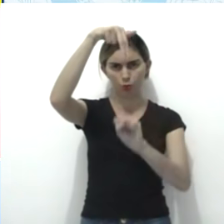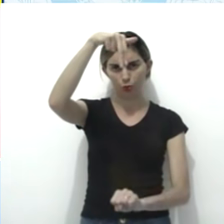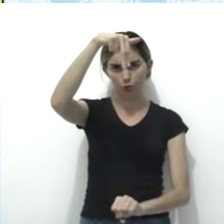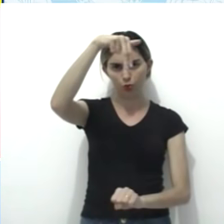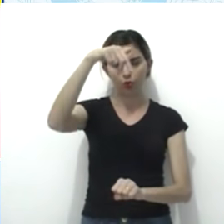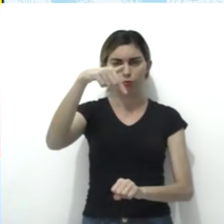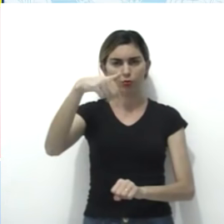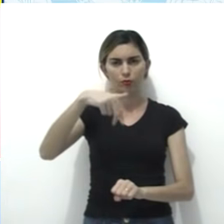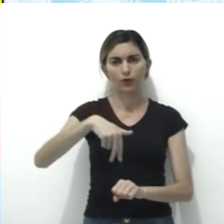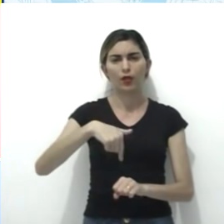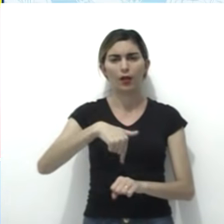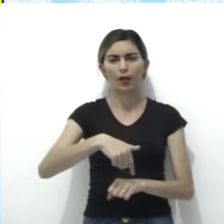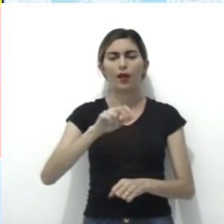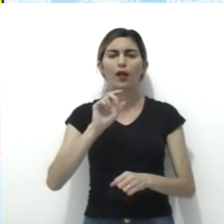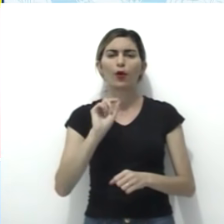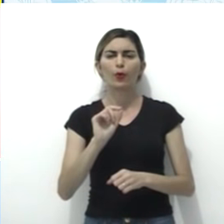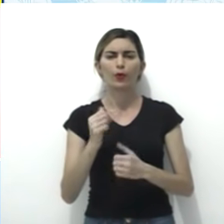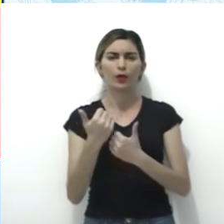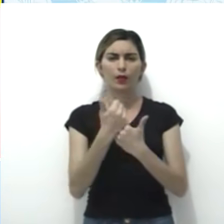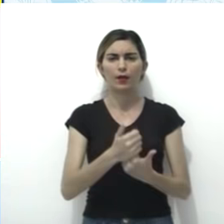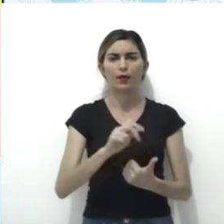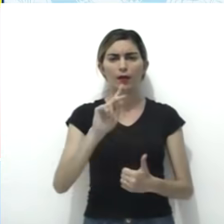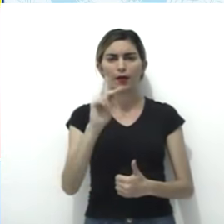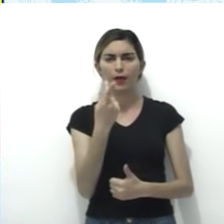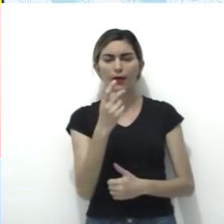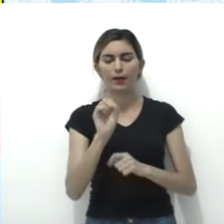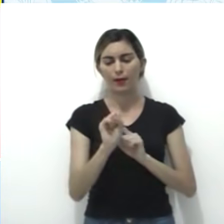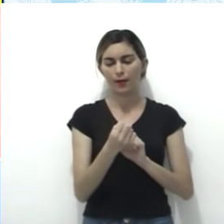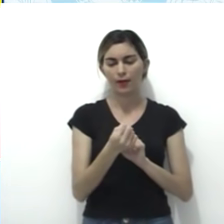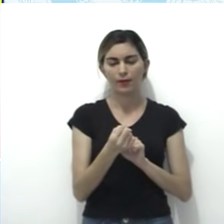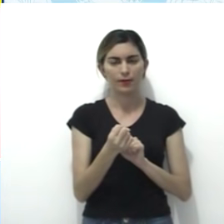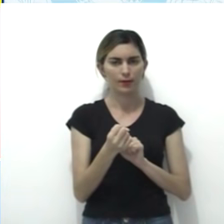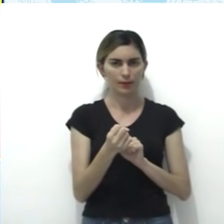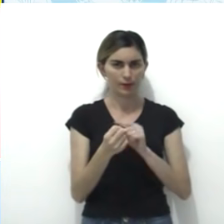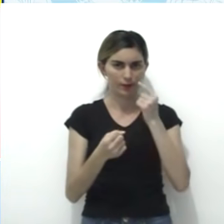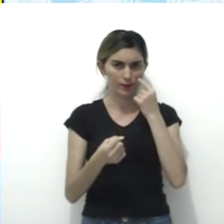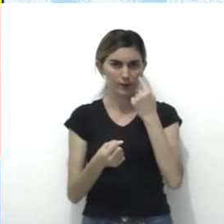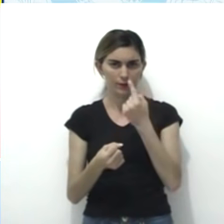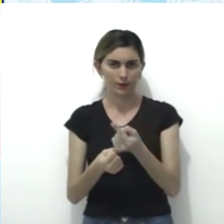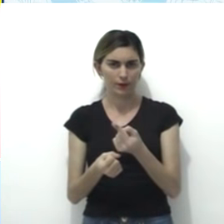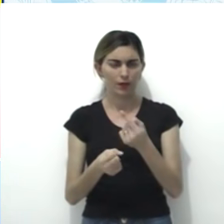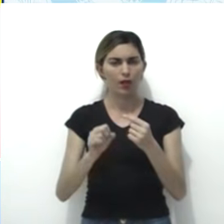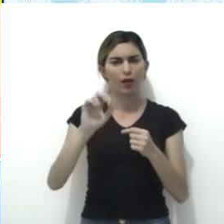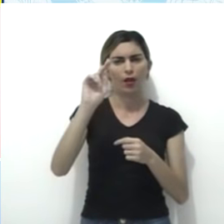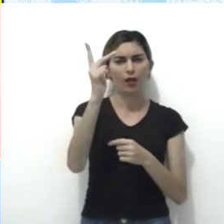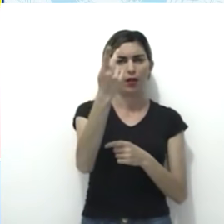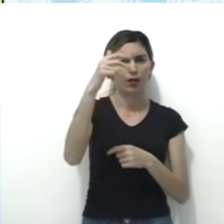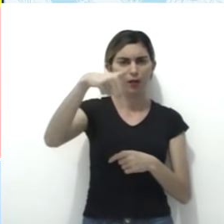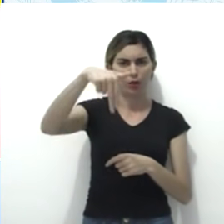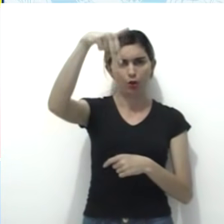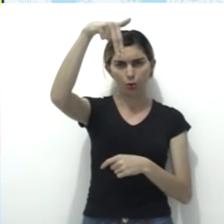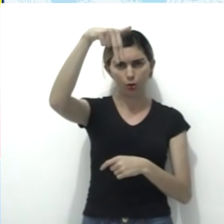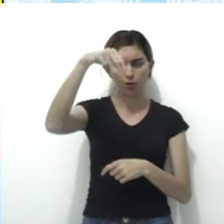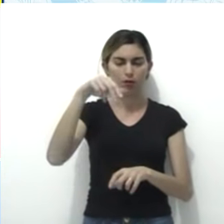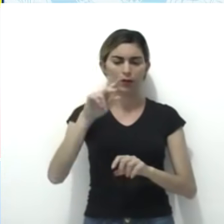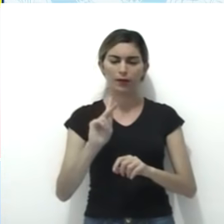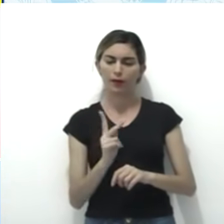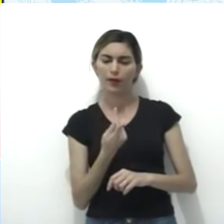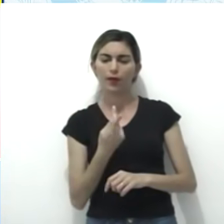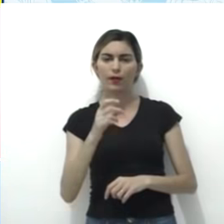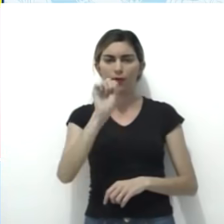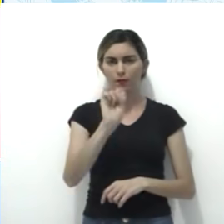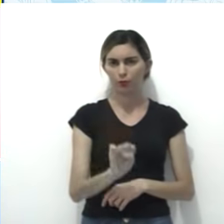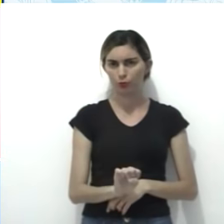sul em baixo representado pela sigla hs então nós temos aí o hemisfério